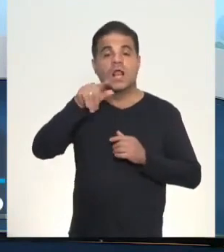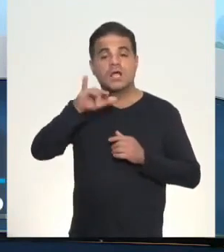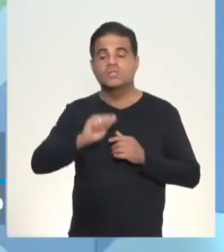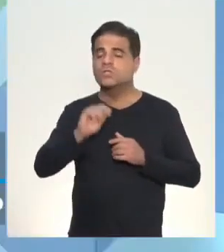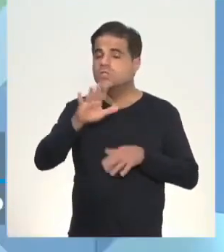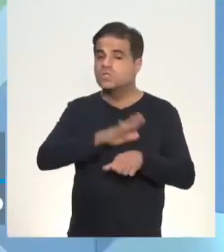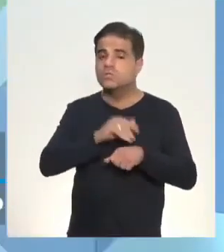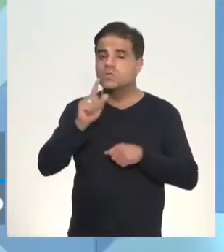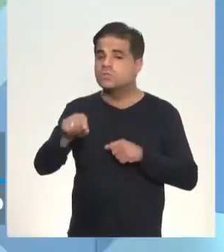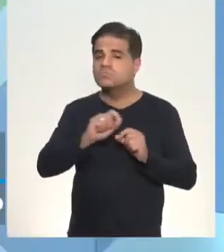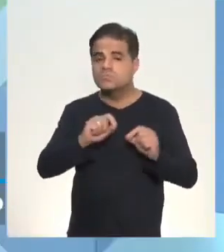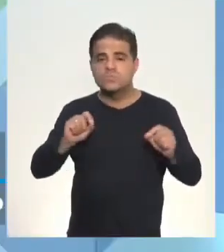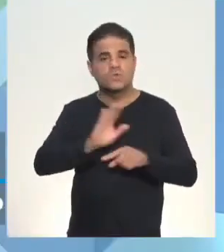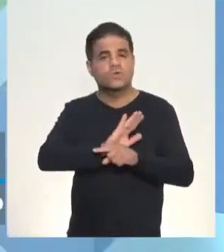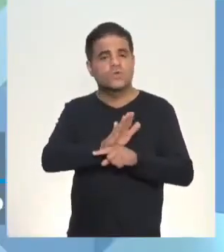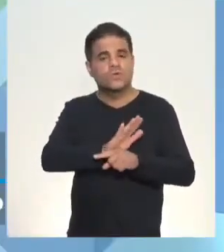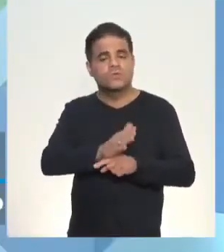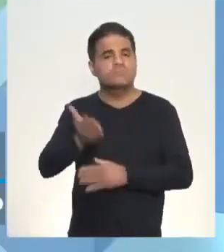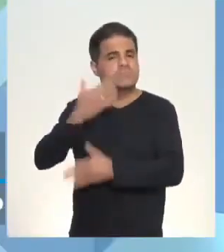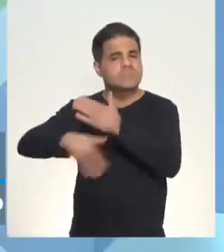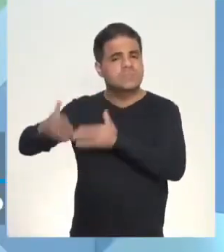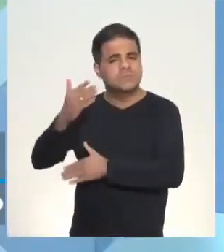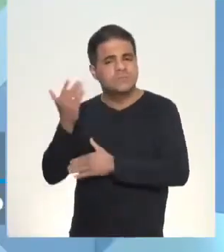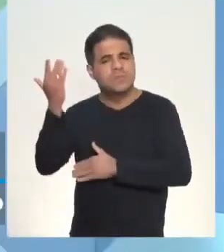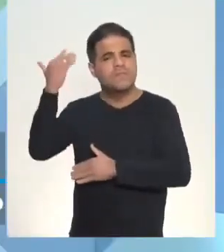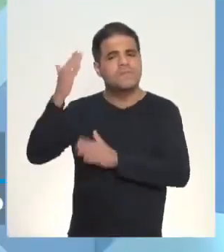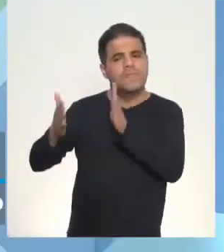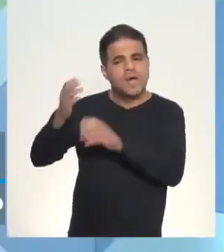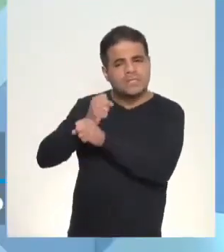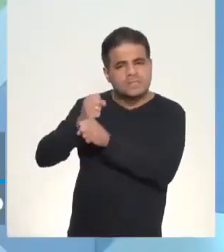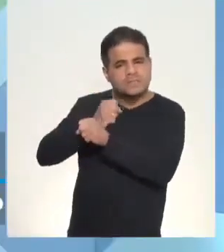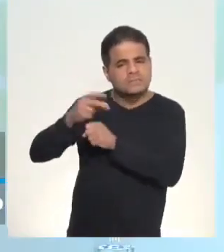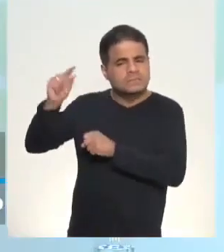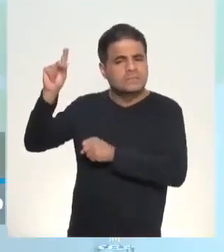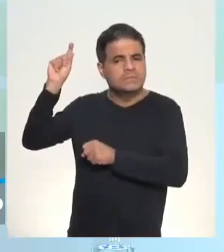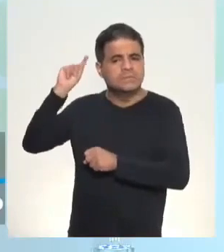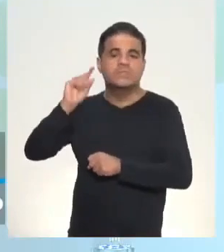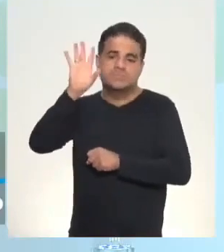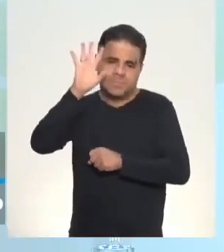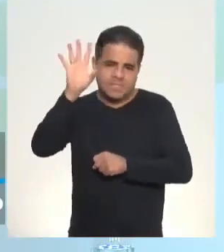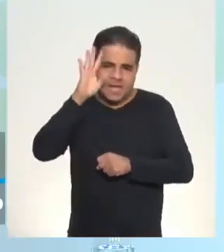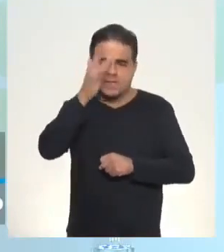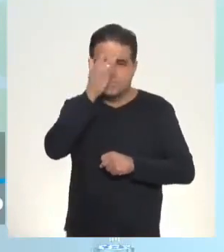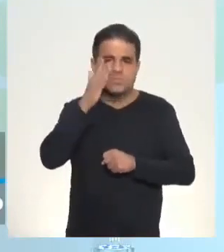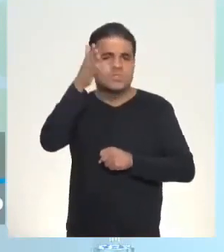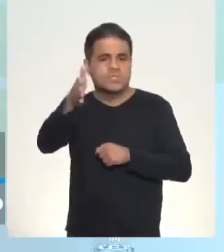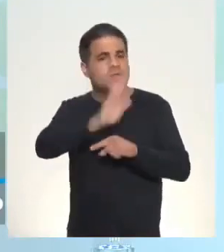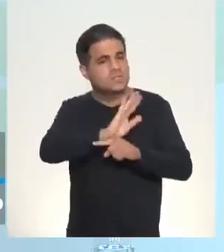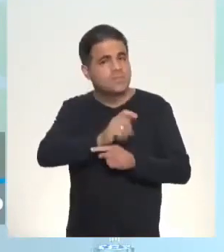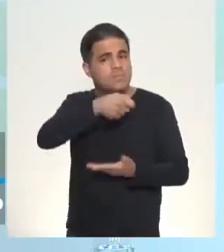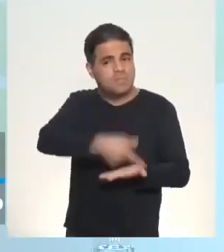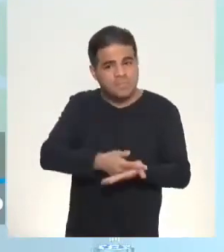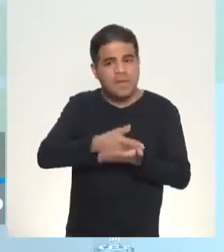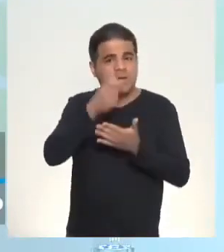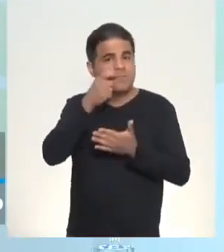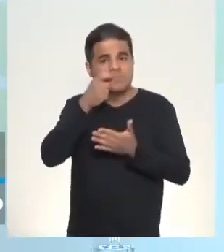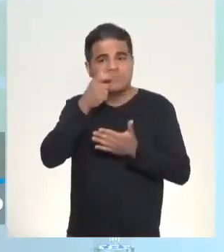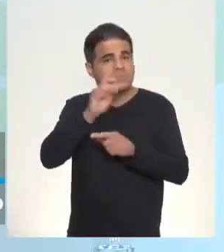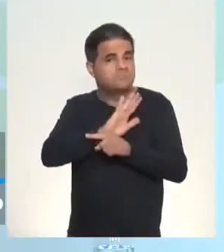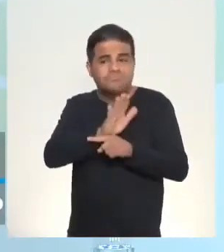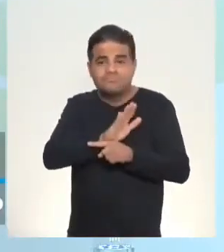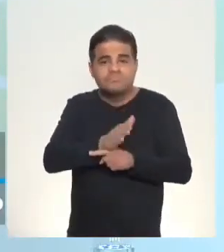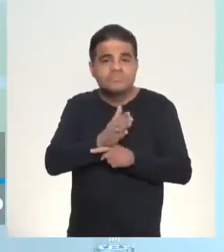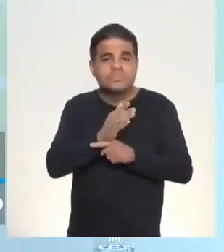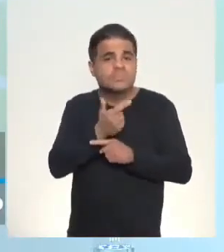atenção para o fato de o filme acontecer em outra época. Sim, né? A gente pensar que as pessoas iam ao cinema, pagavam para assistir um